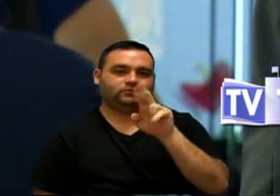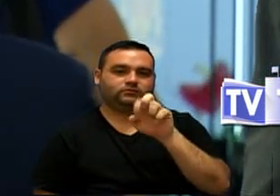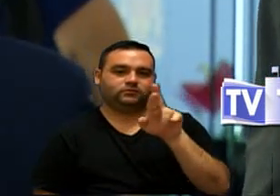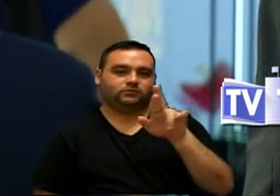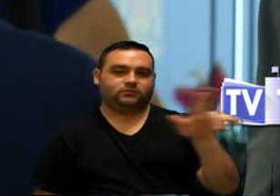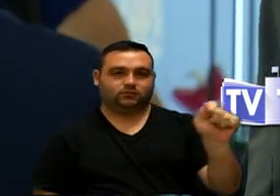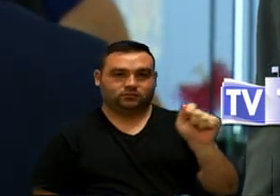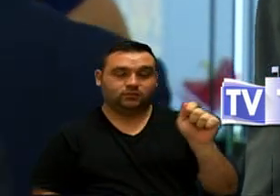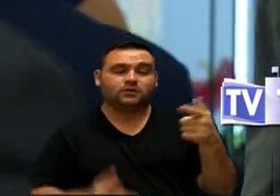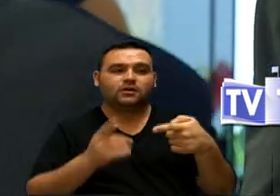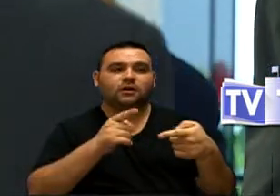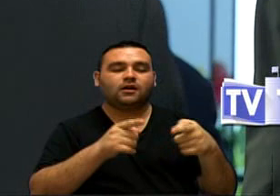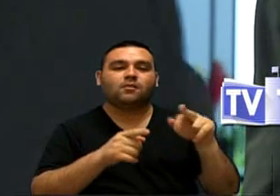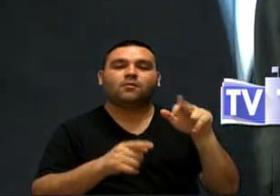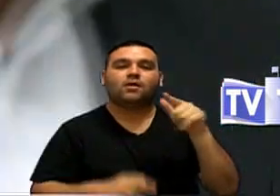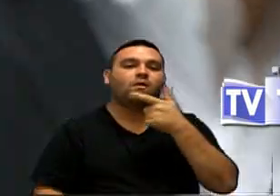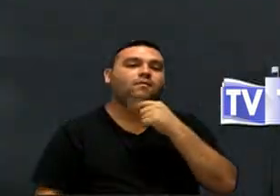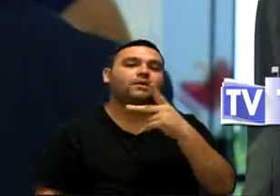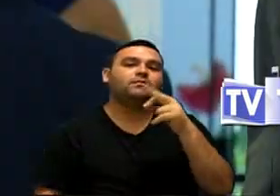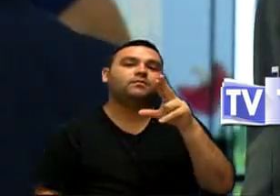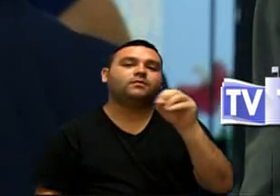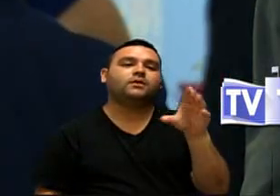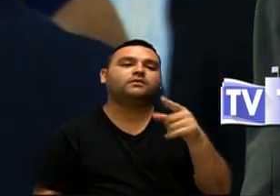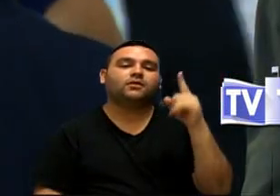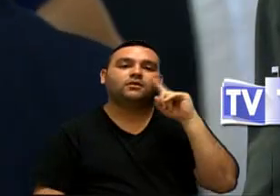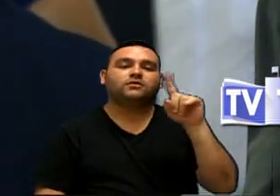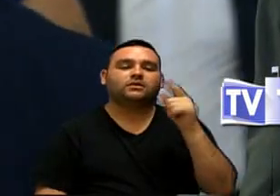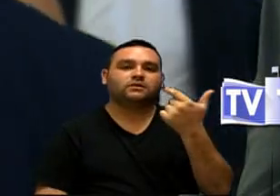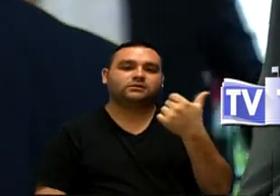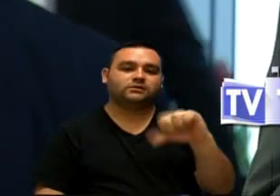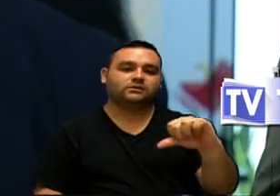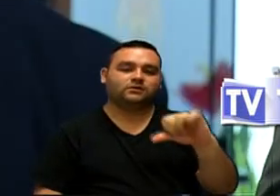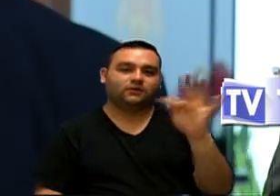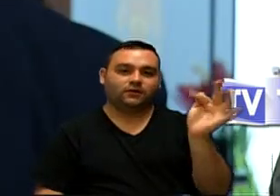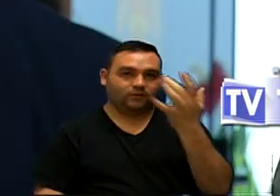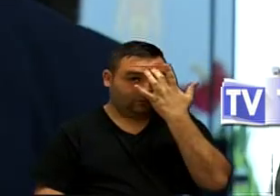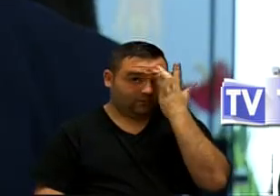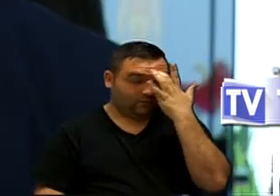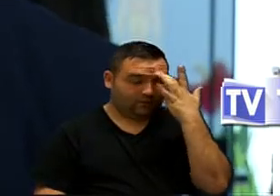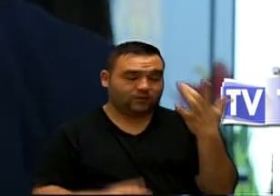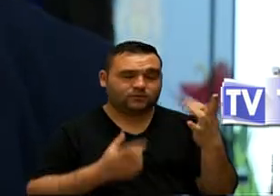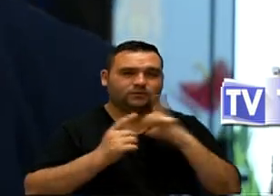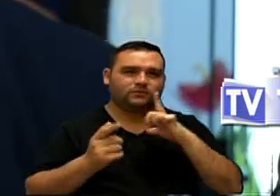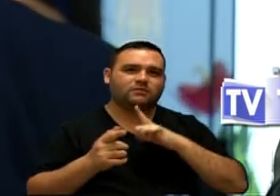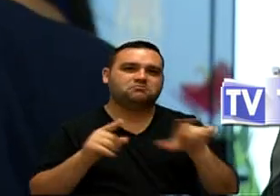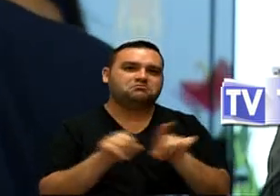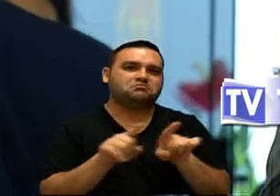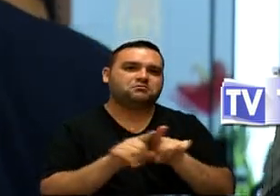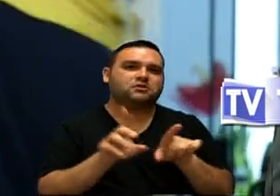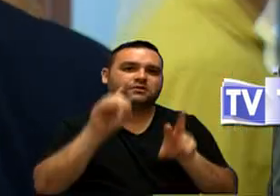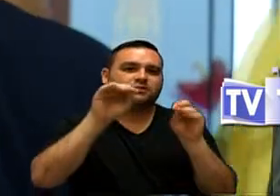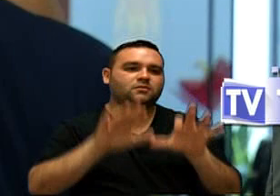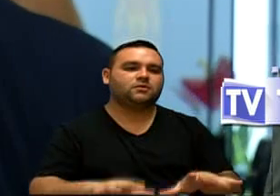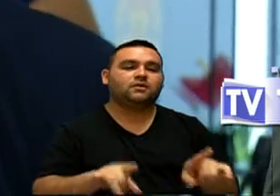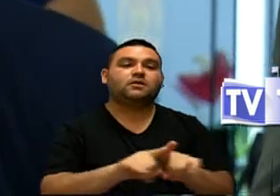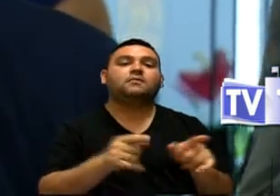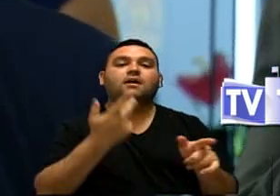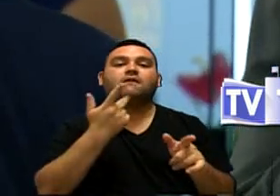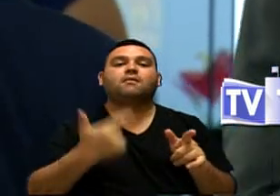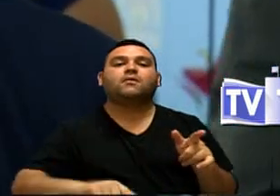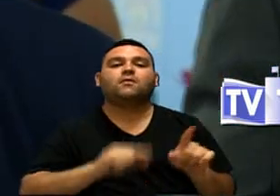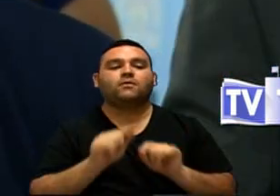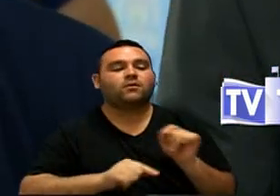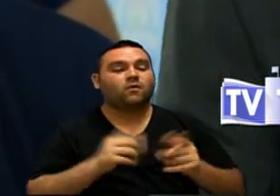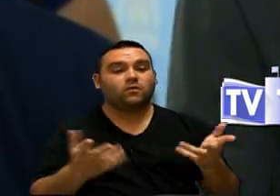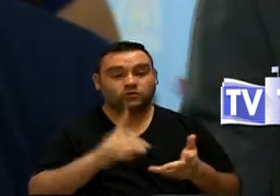Pedro Guerra, pela passagem da sua data natalícia comemorada no dia 19 de fevereiro. Parabéns, Deus abençoe. Queria dizer também que hoje é o